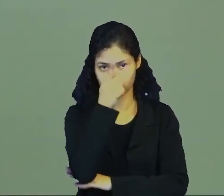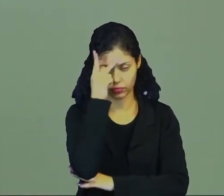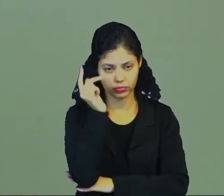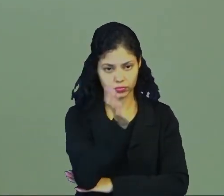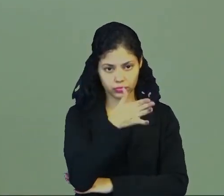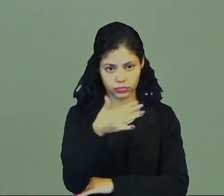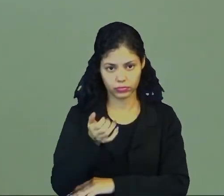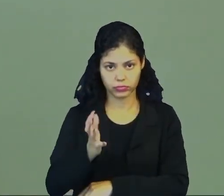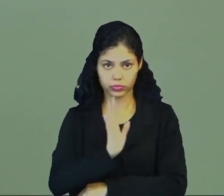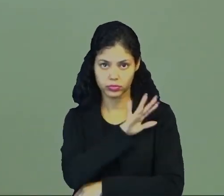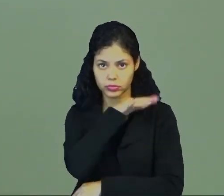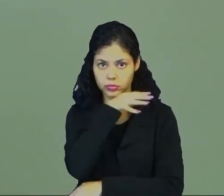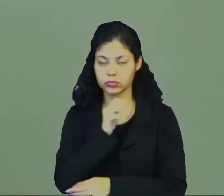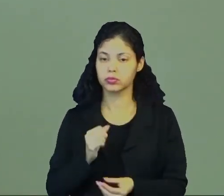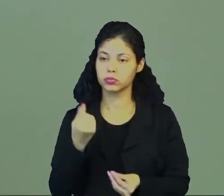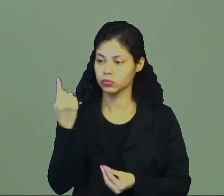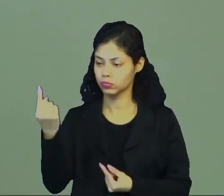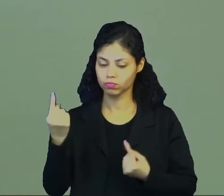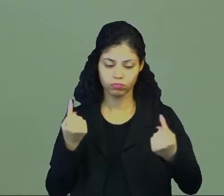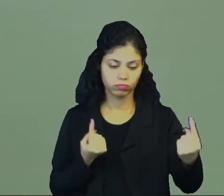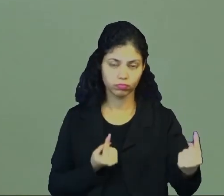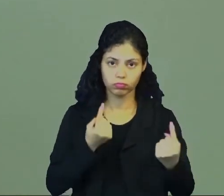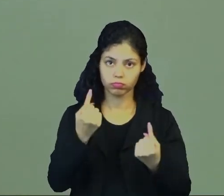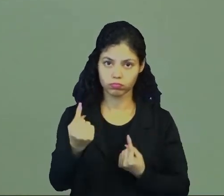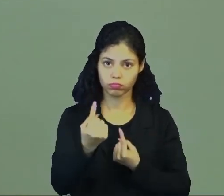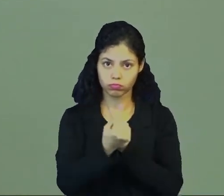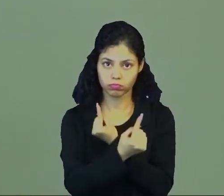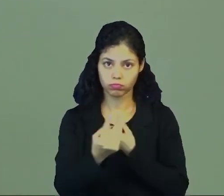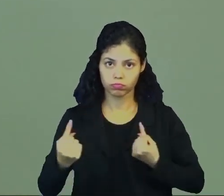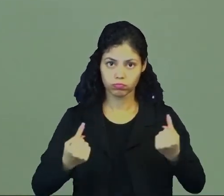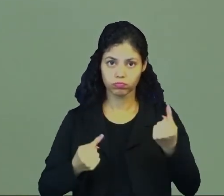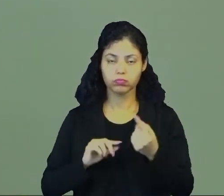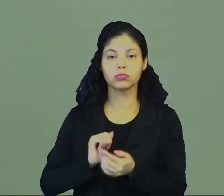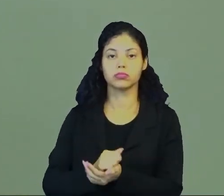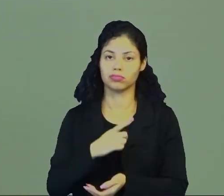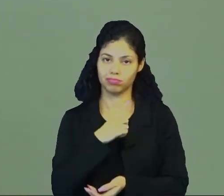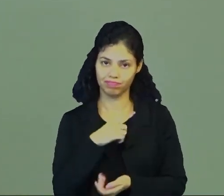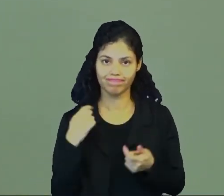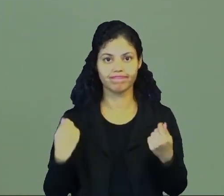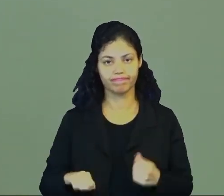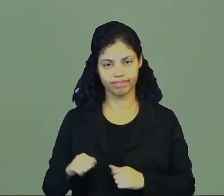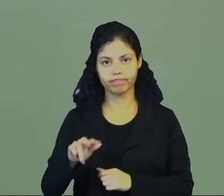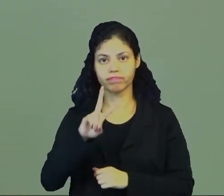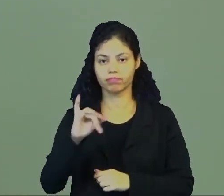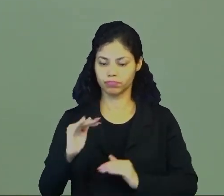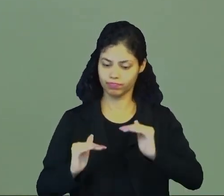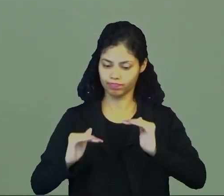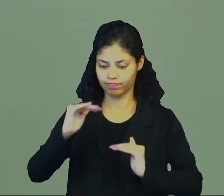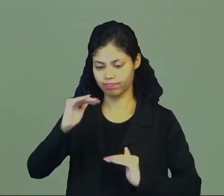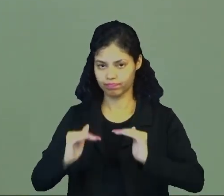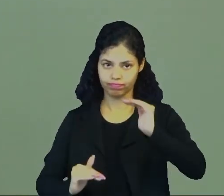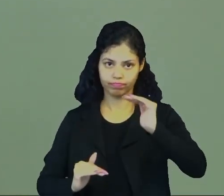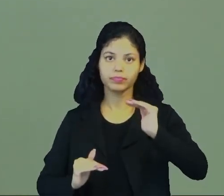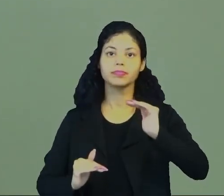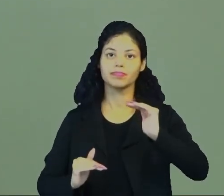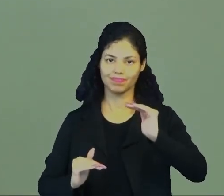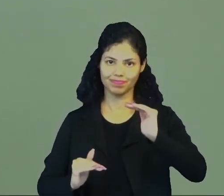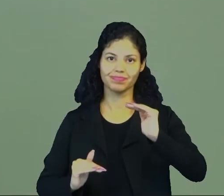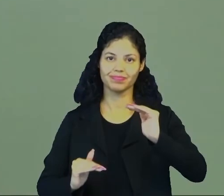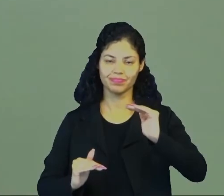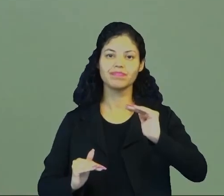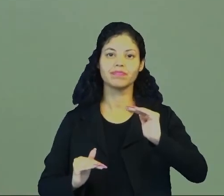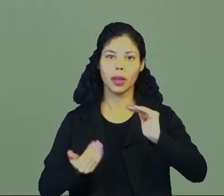E aí, como um depende do outro devido às relações ecológicas, vai havendo então um desequilíbrio. Aquele ambiente vai